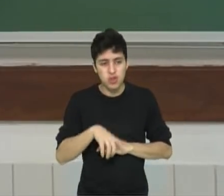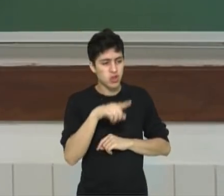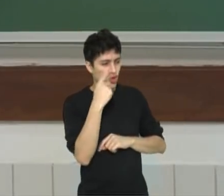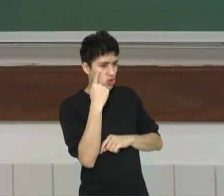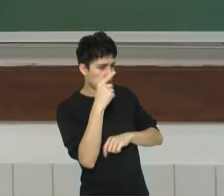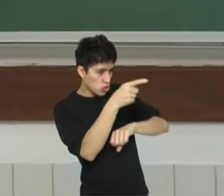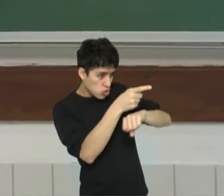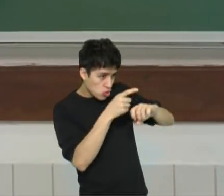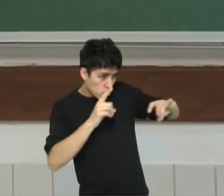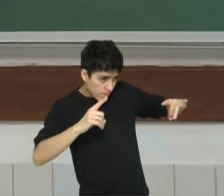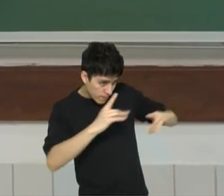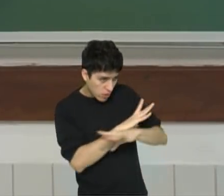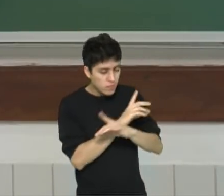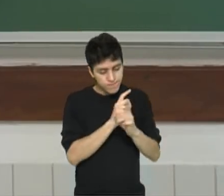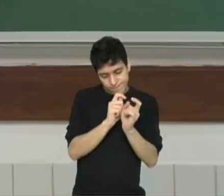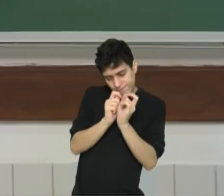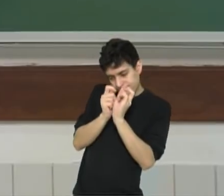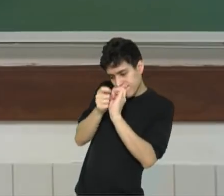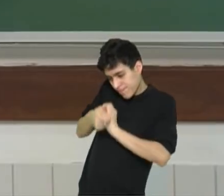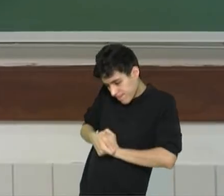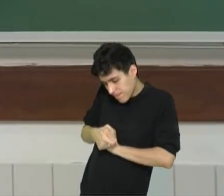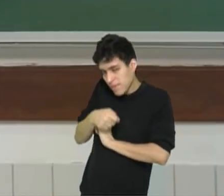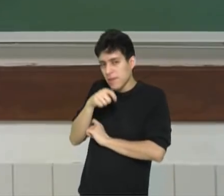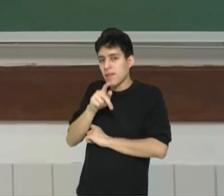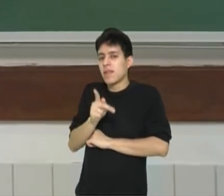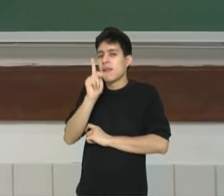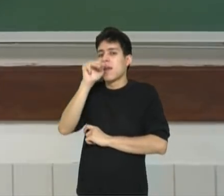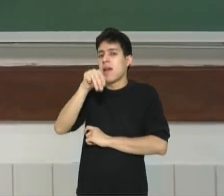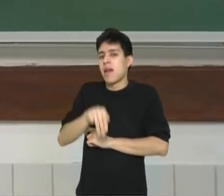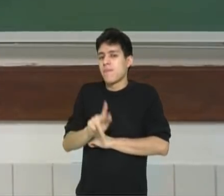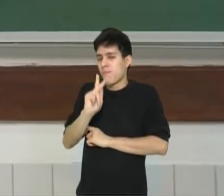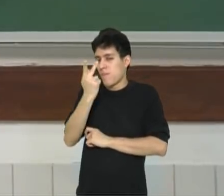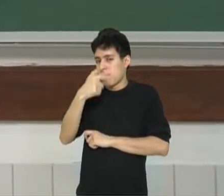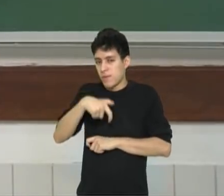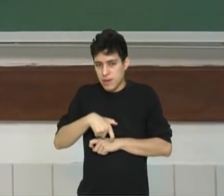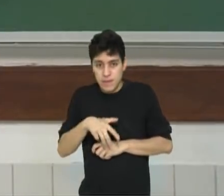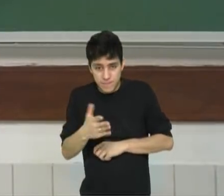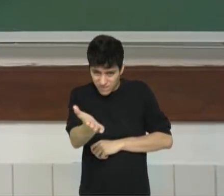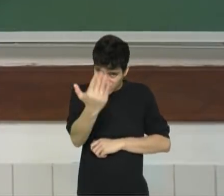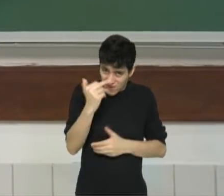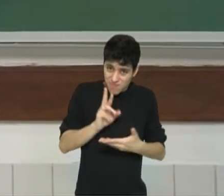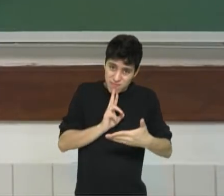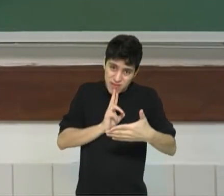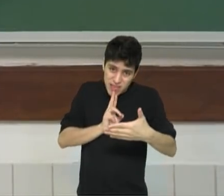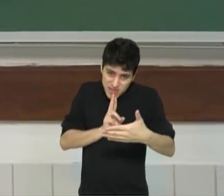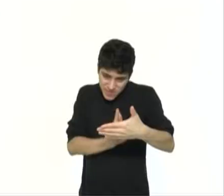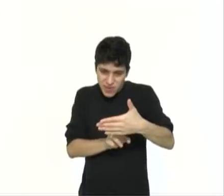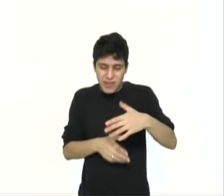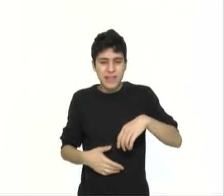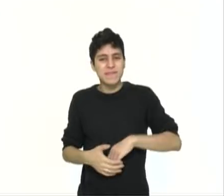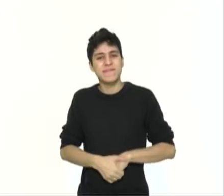o valor, faz a conversão para quilômetros por hora. Vamos lá responder aí no seu material?